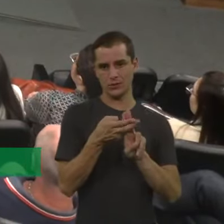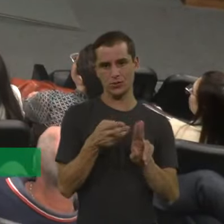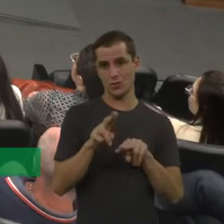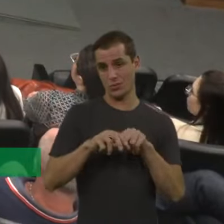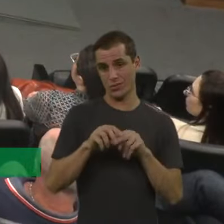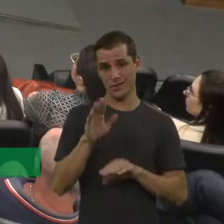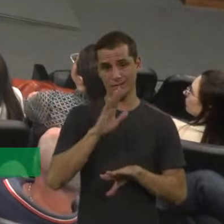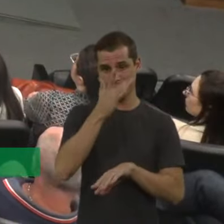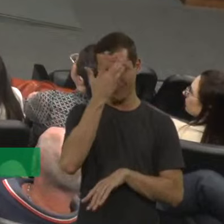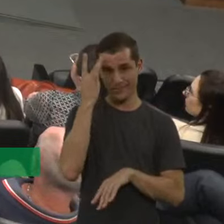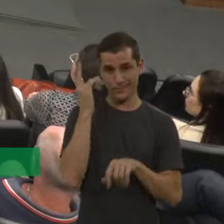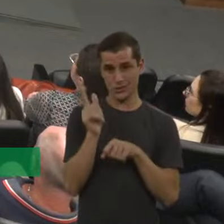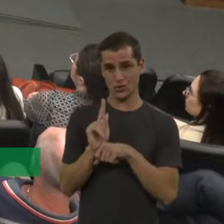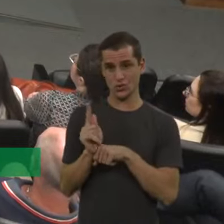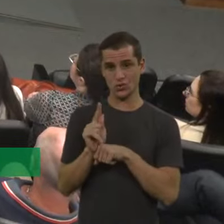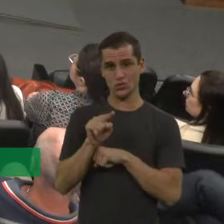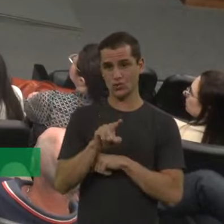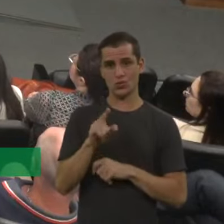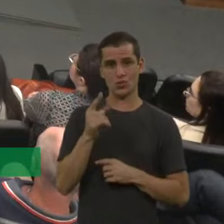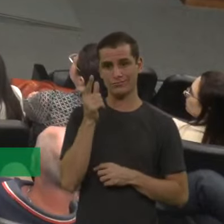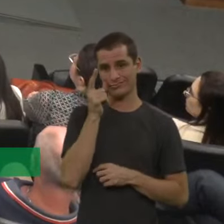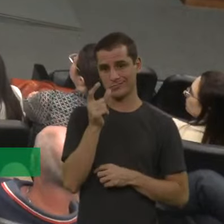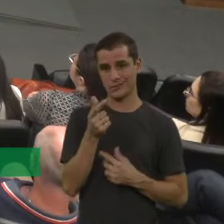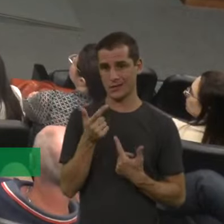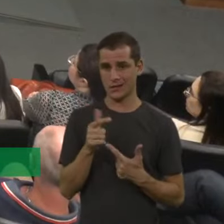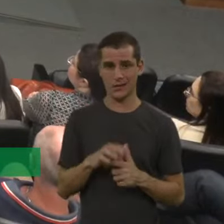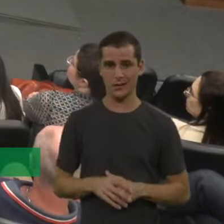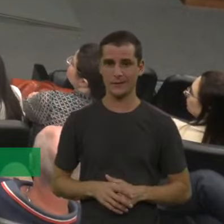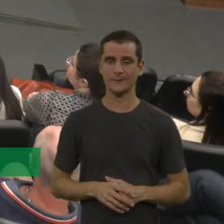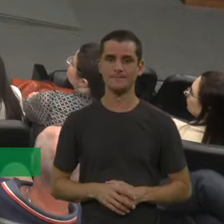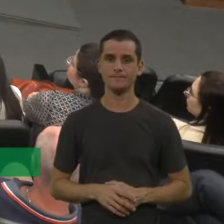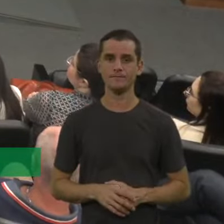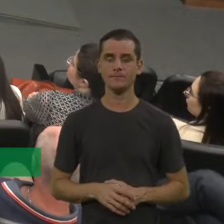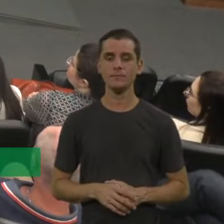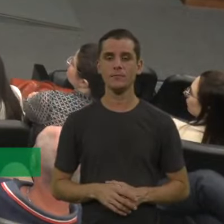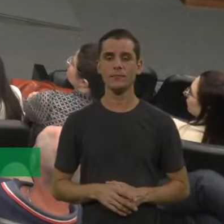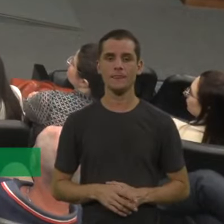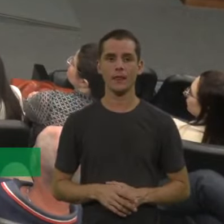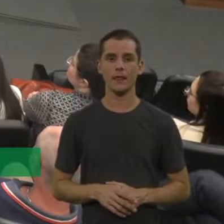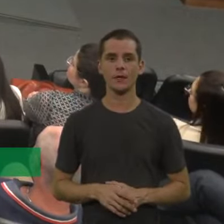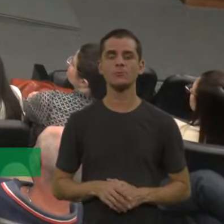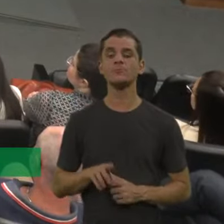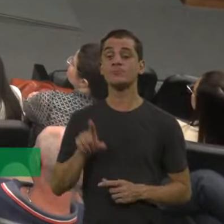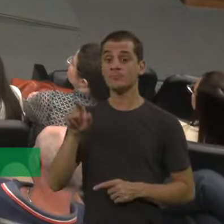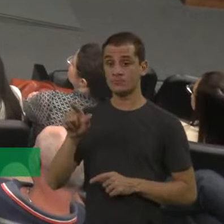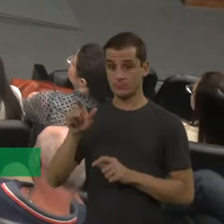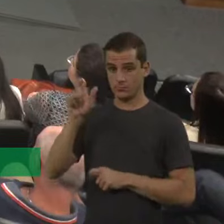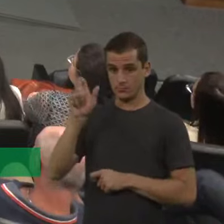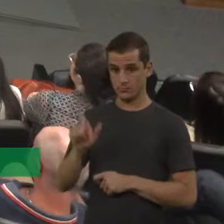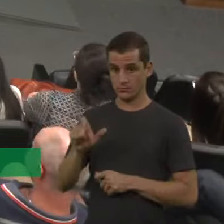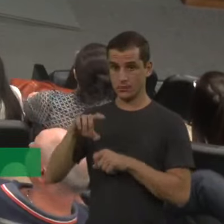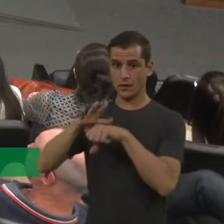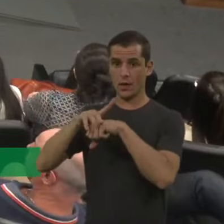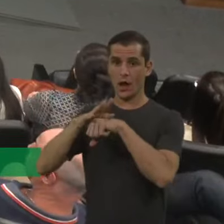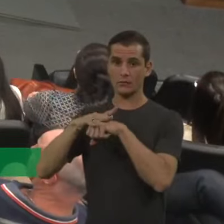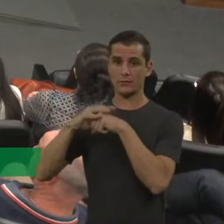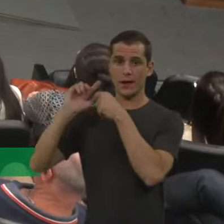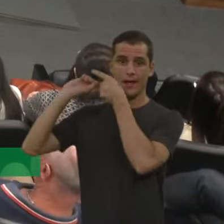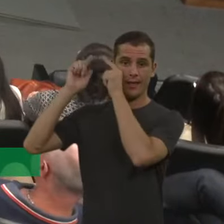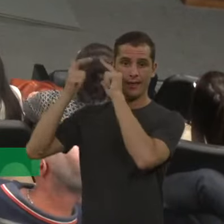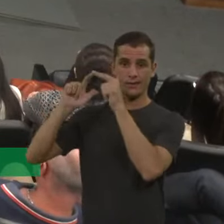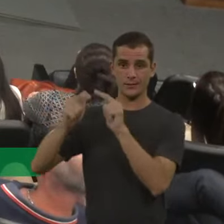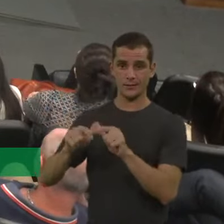A qualidade de vida do paciente com angedema hereditário, vocês devem presumir que não deve ser nada boa, né? Afinal de contas,